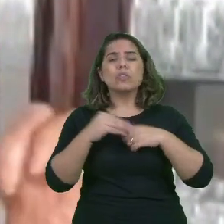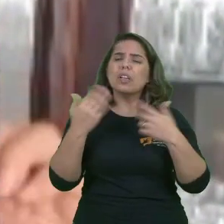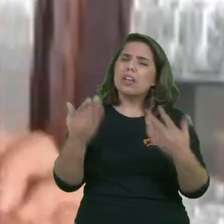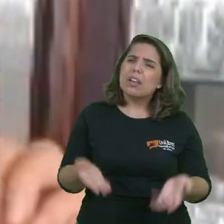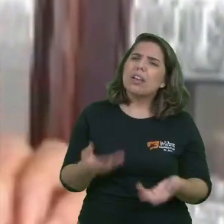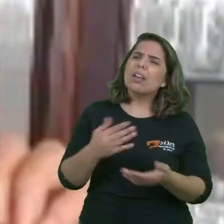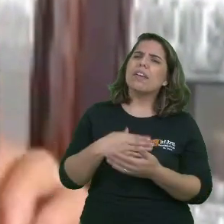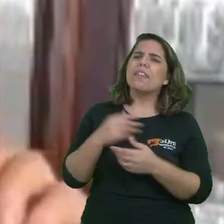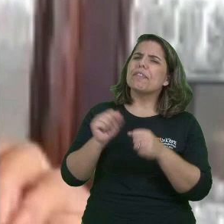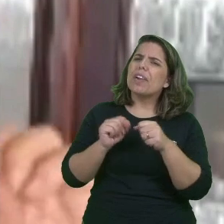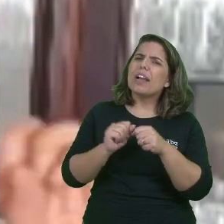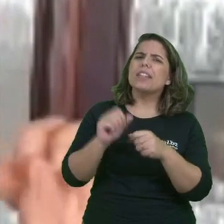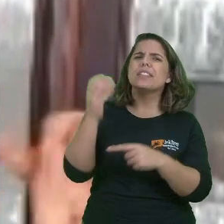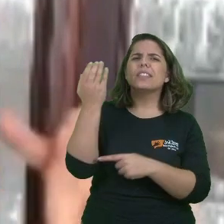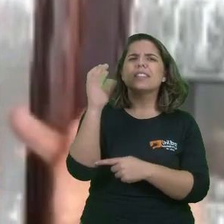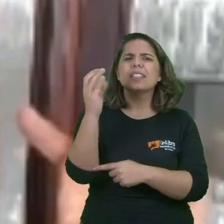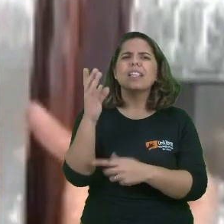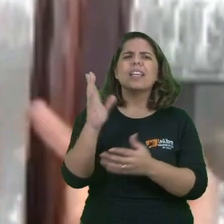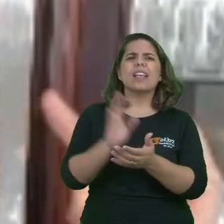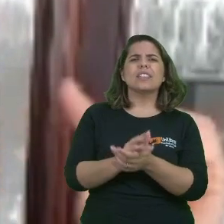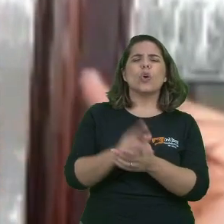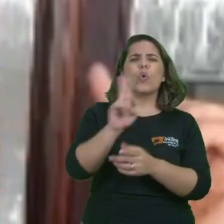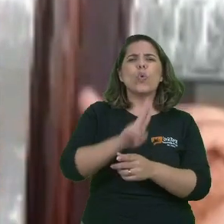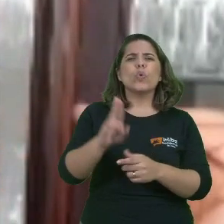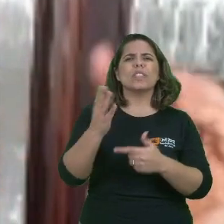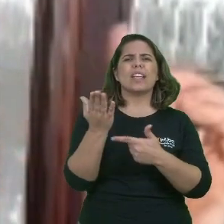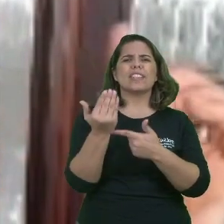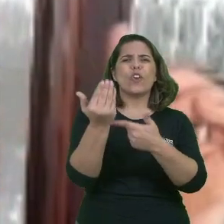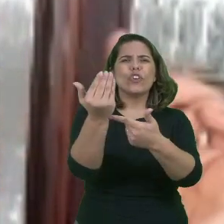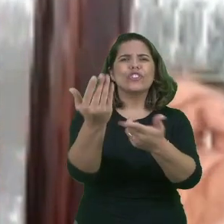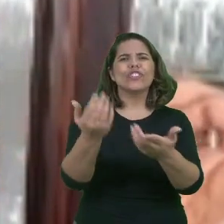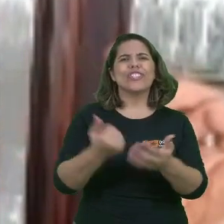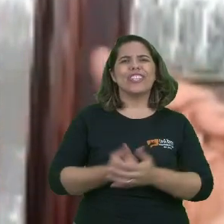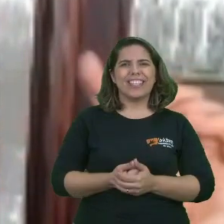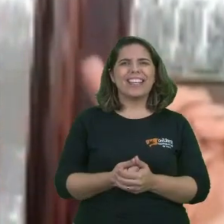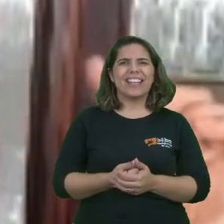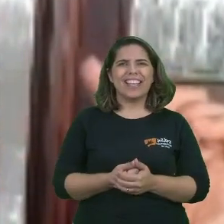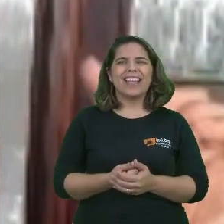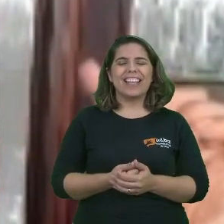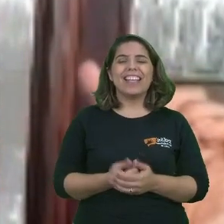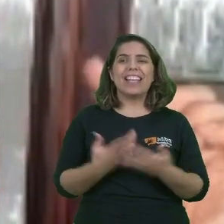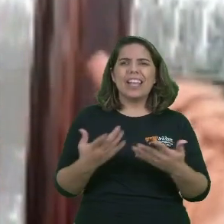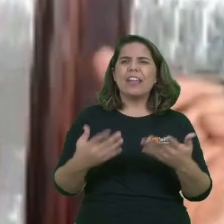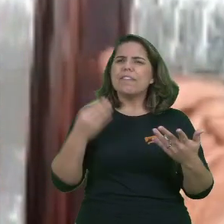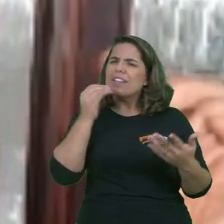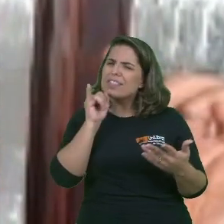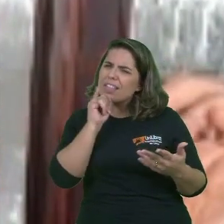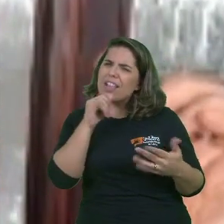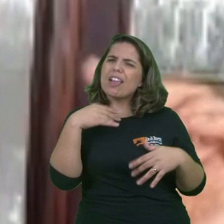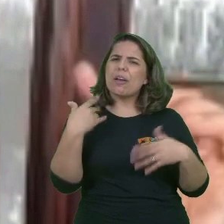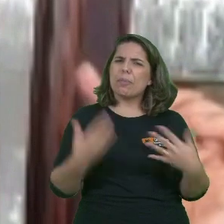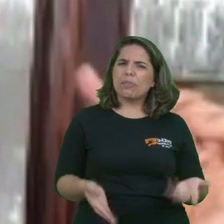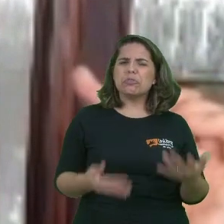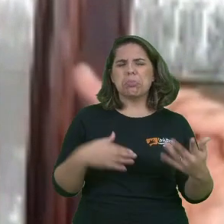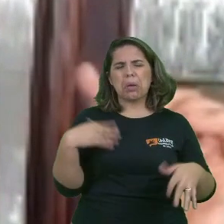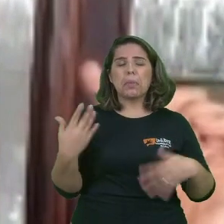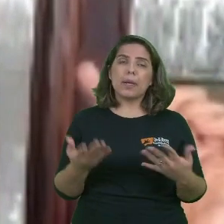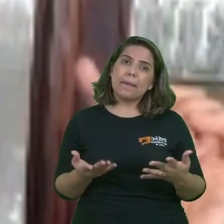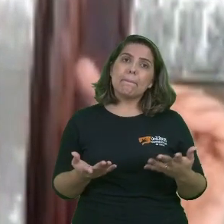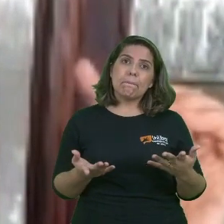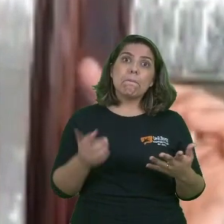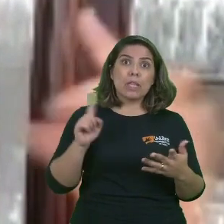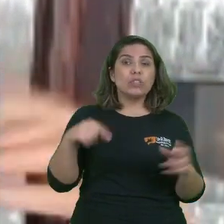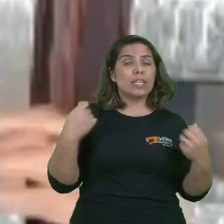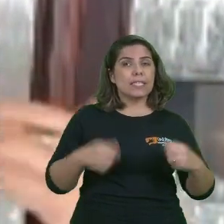a ciência a tecnologia outra esteja tudo bem